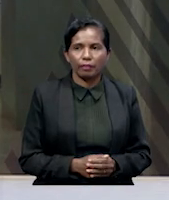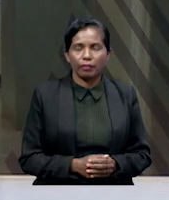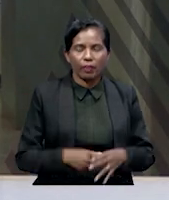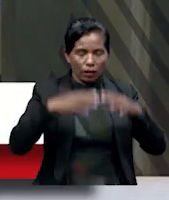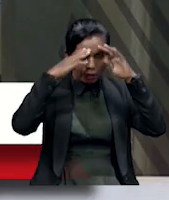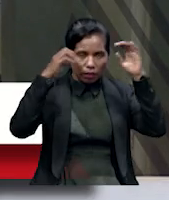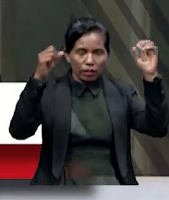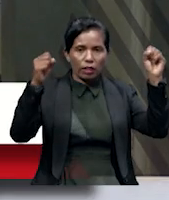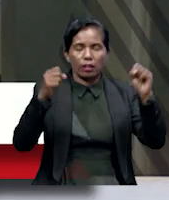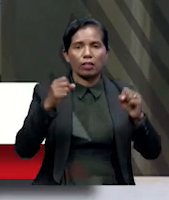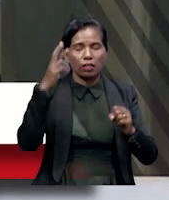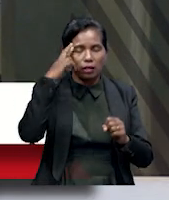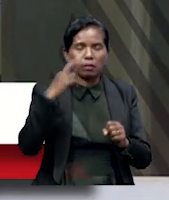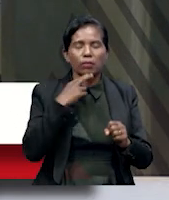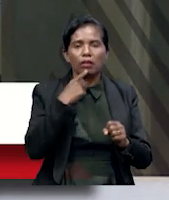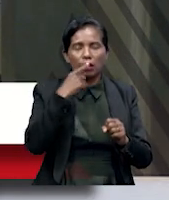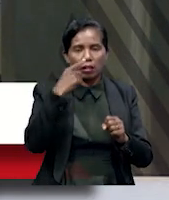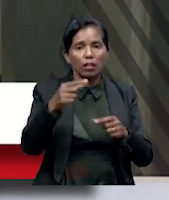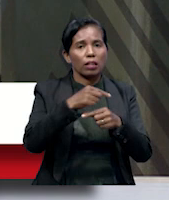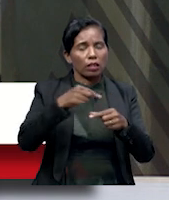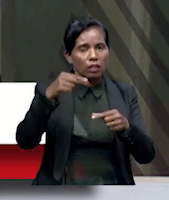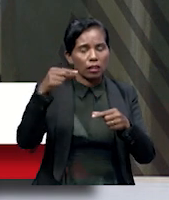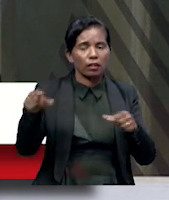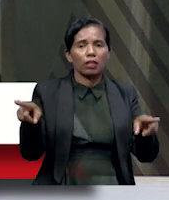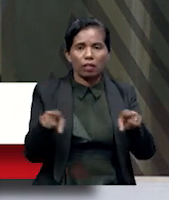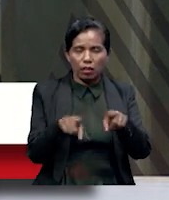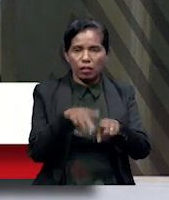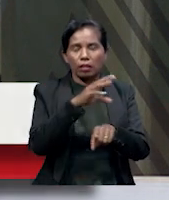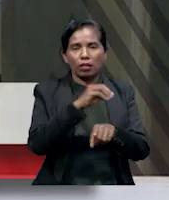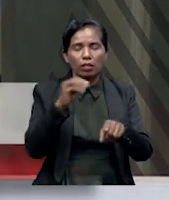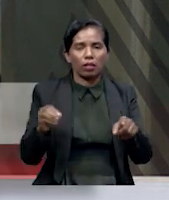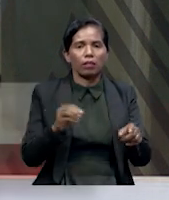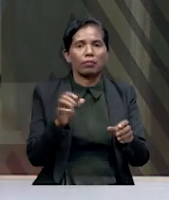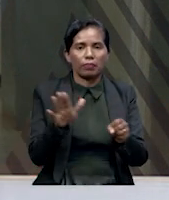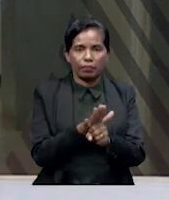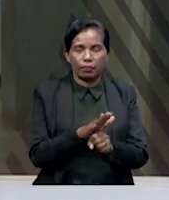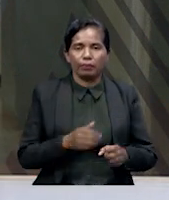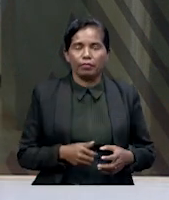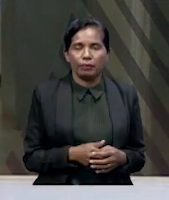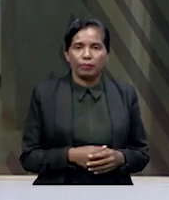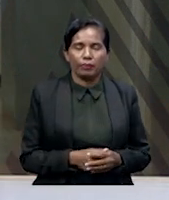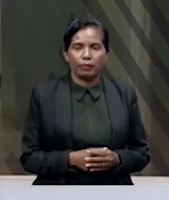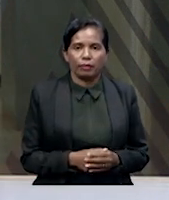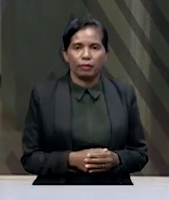Presidente da República considera processamento do gás natural no dar assunto complexo.